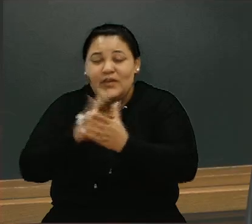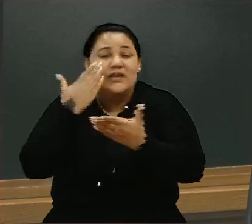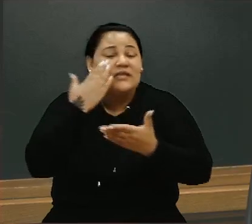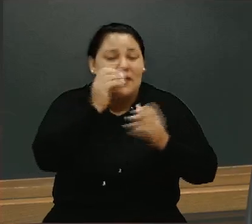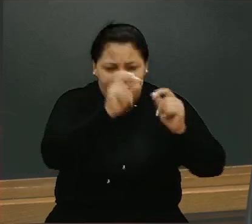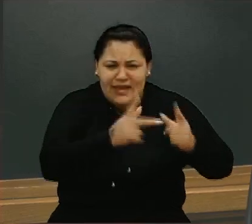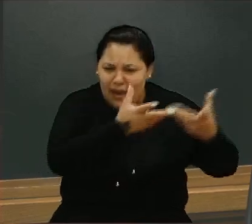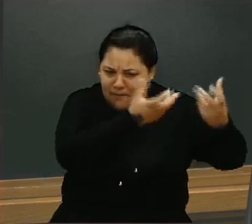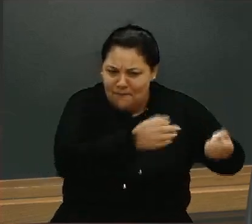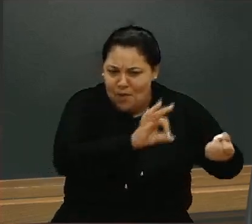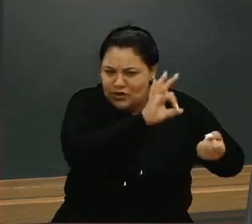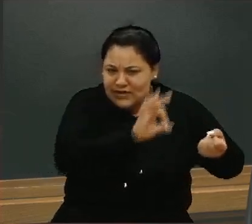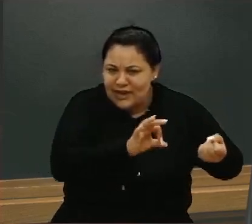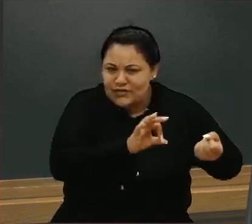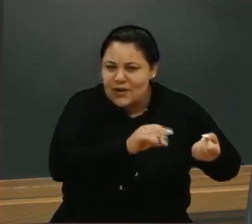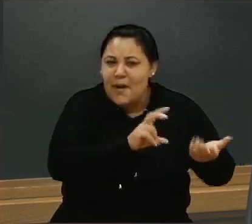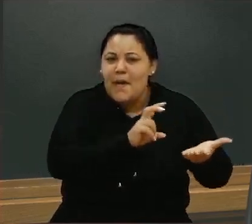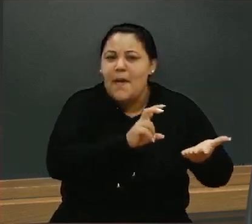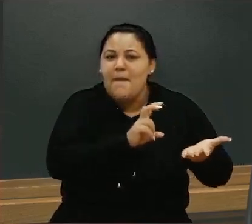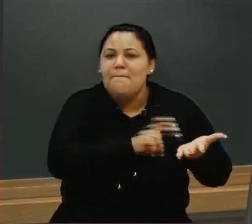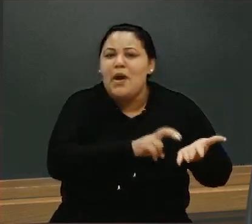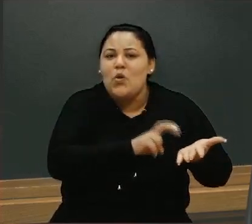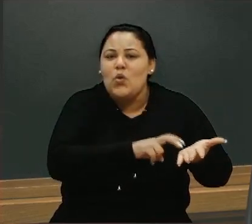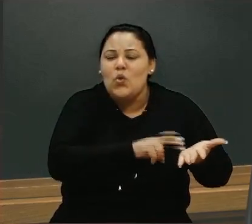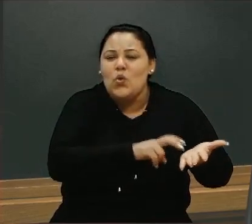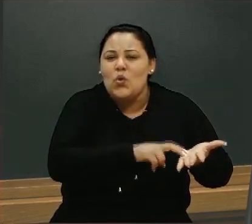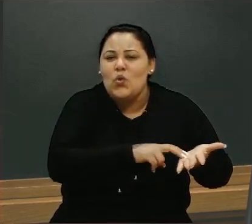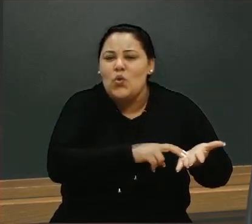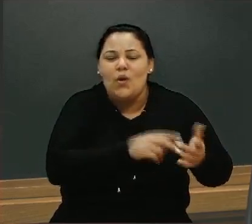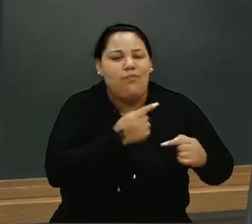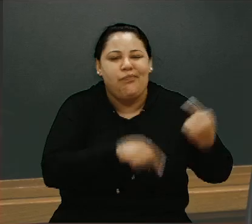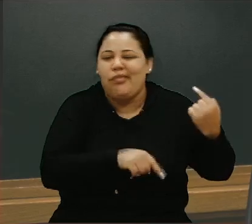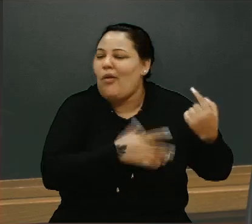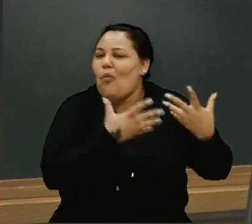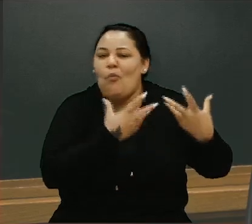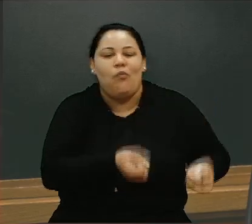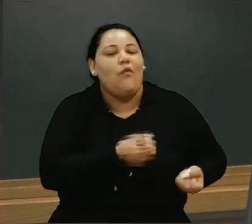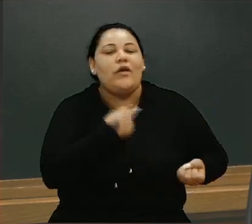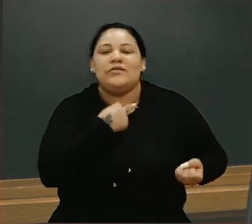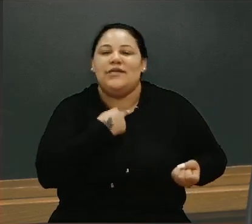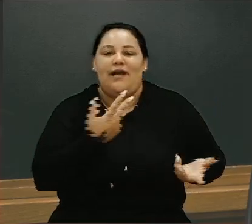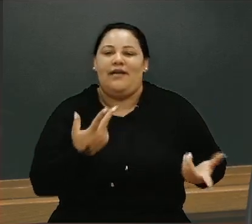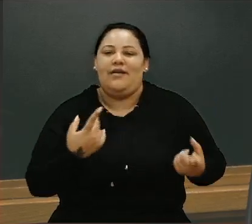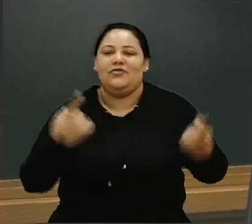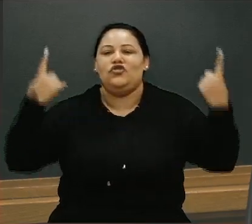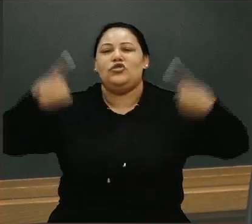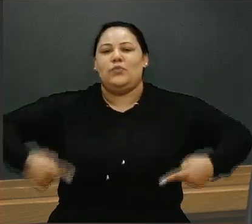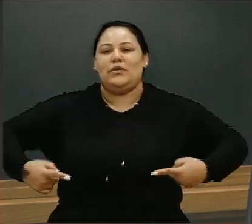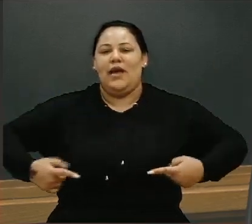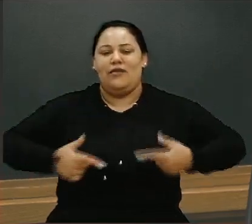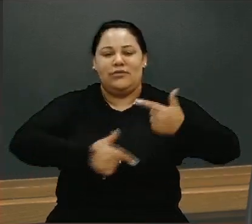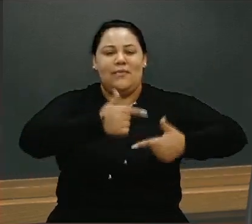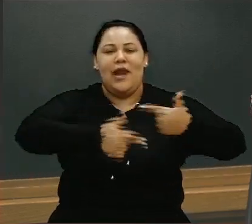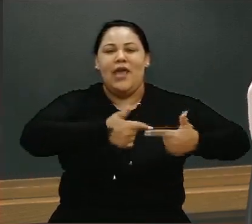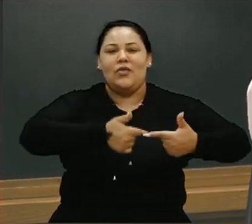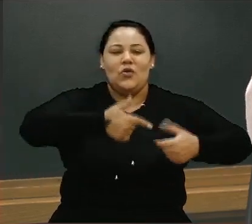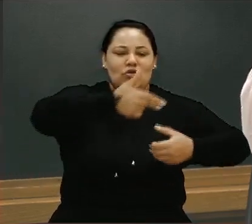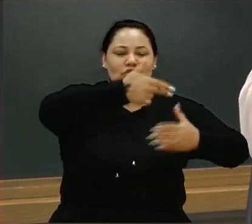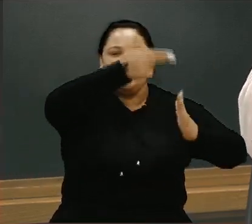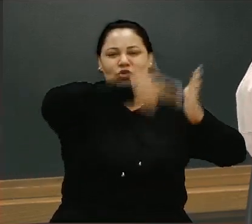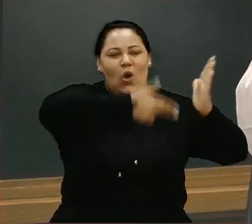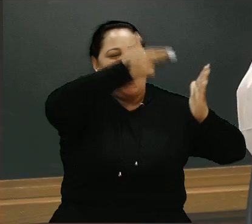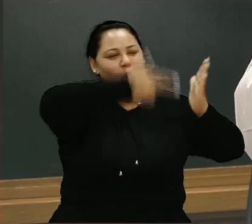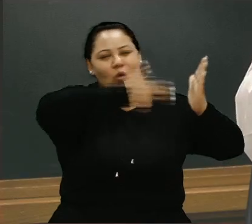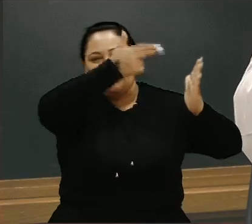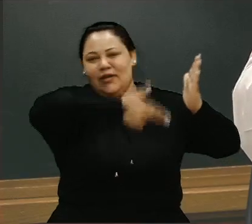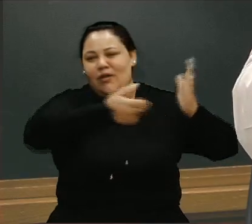banqueiros desse país. É inadmissível que nós tenhamos que disputar entre um trabalhador, soldador e um banqueiro quem vai